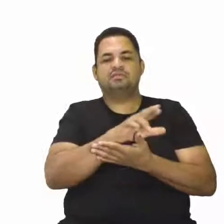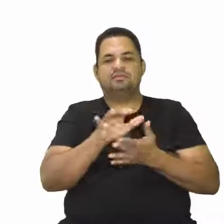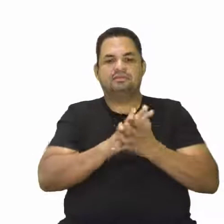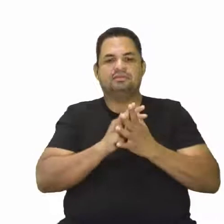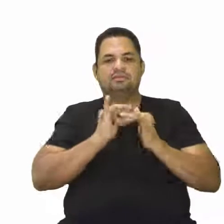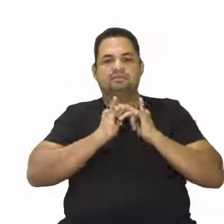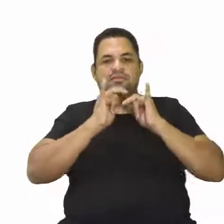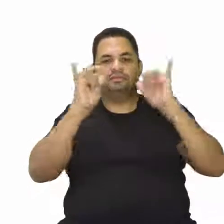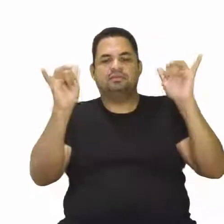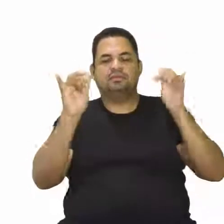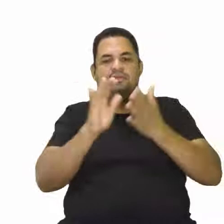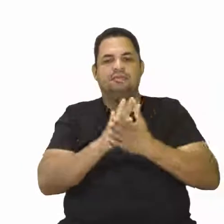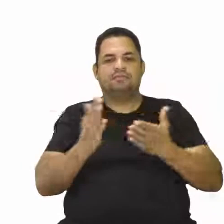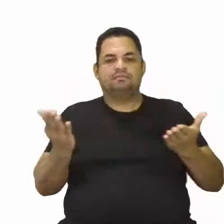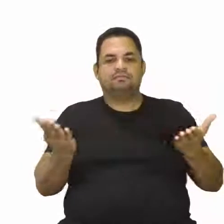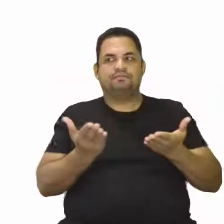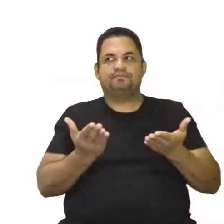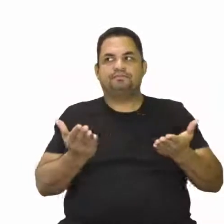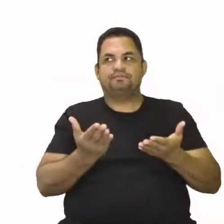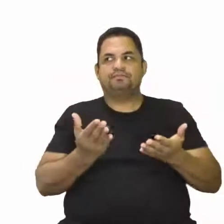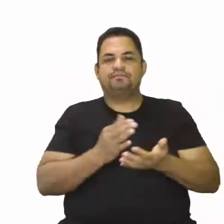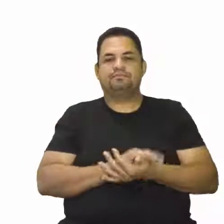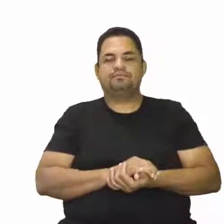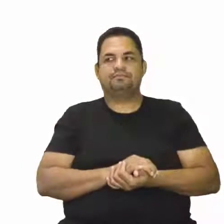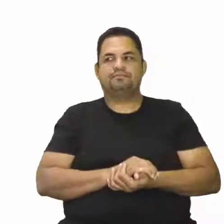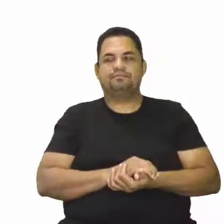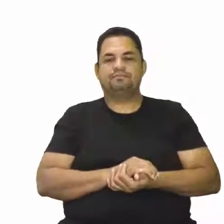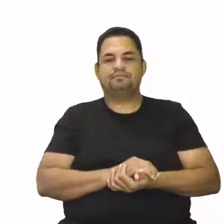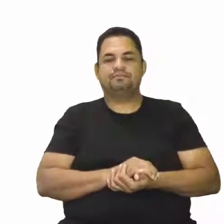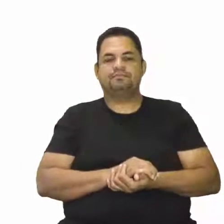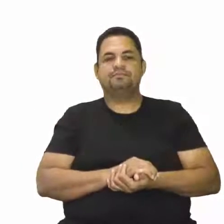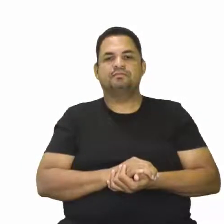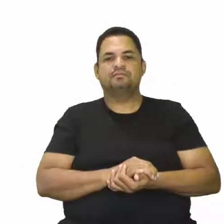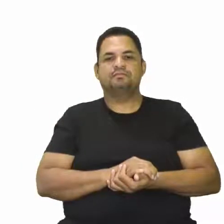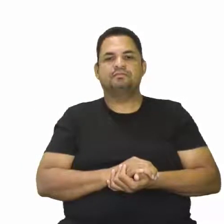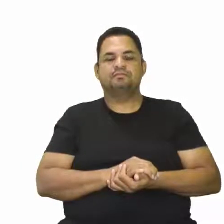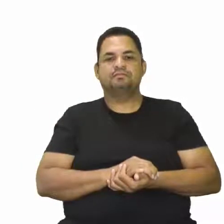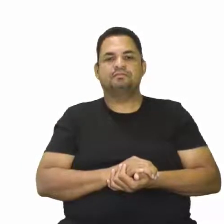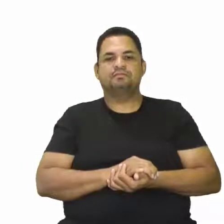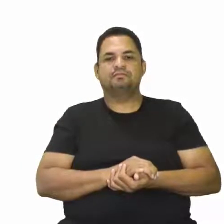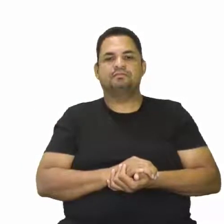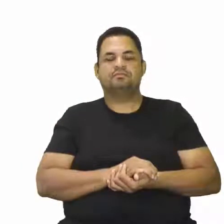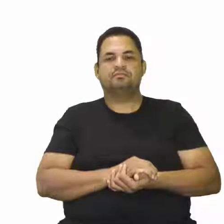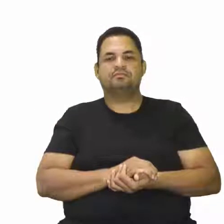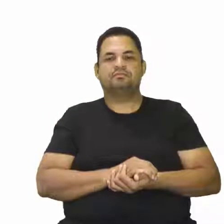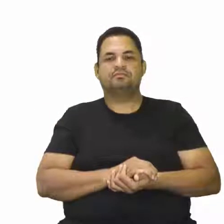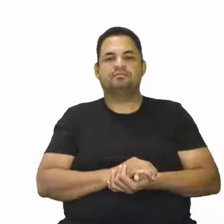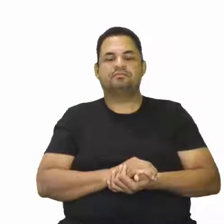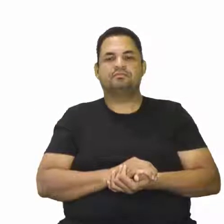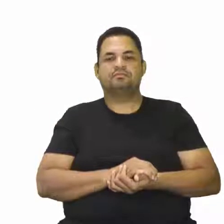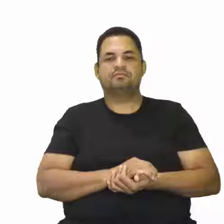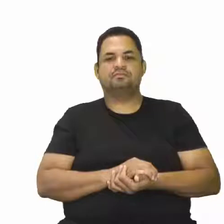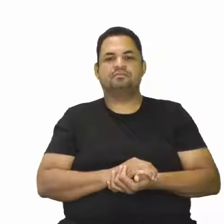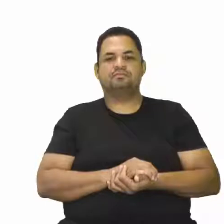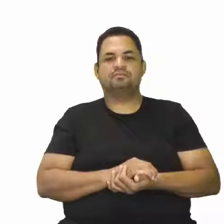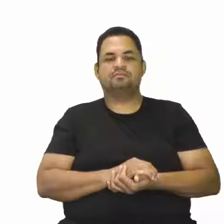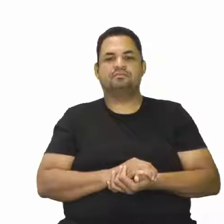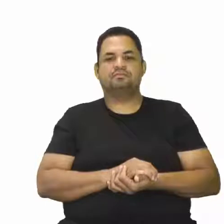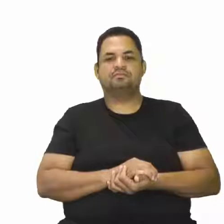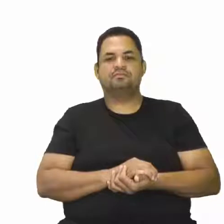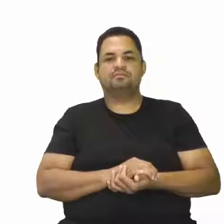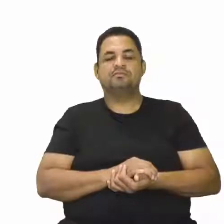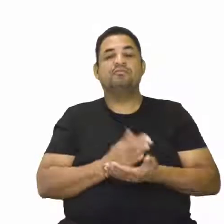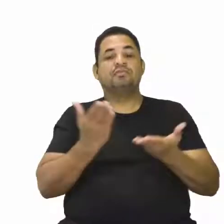não é? E agora, galera, chegou aquele momento que é